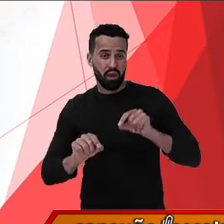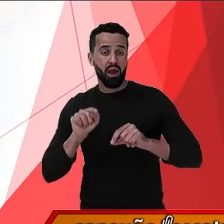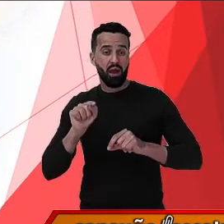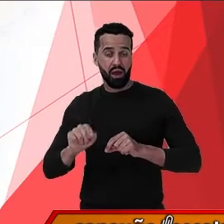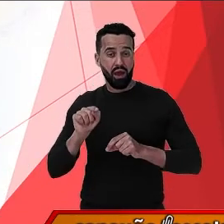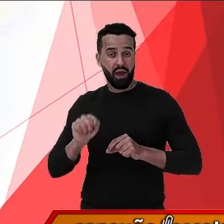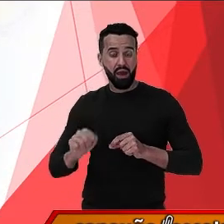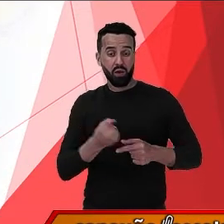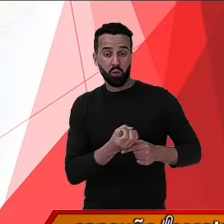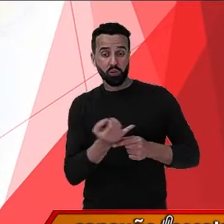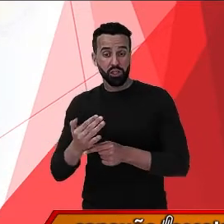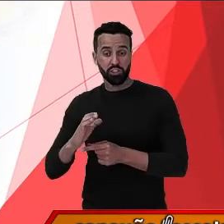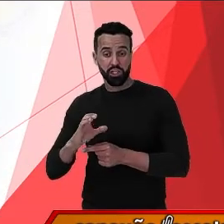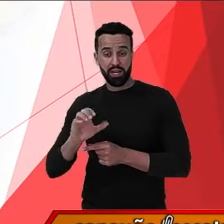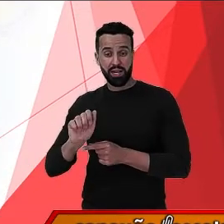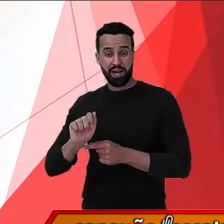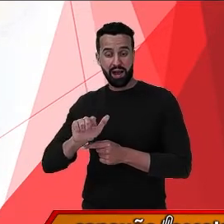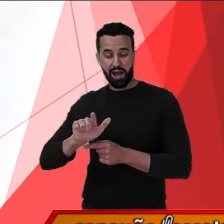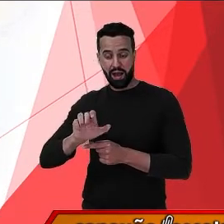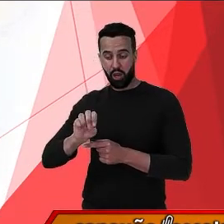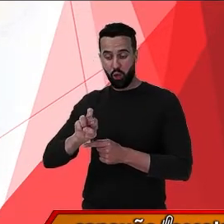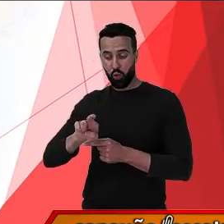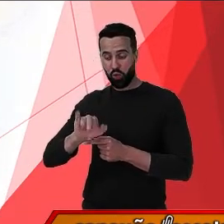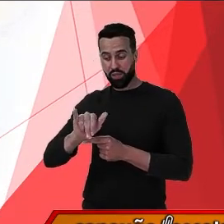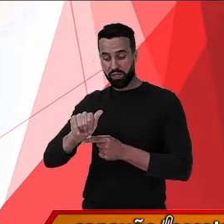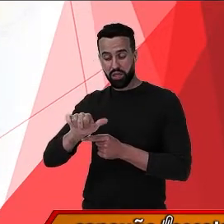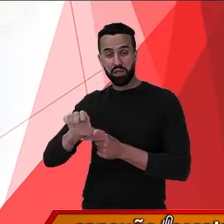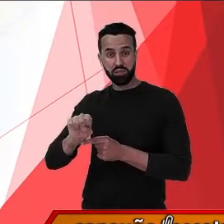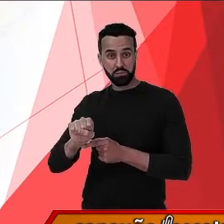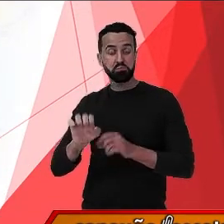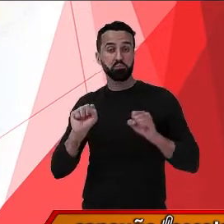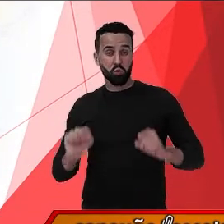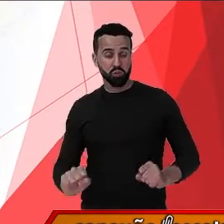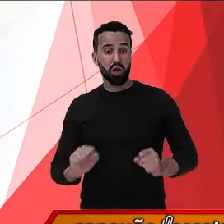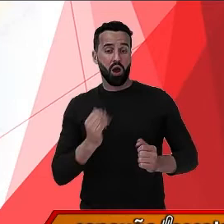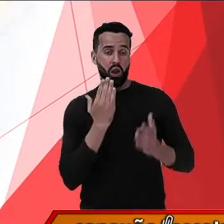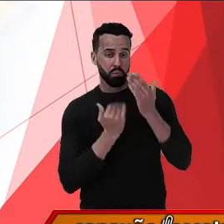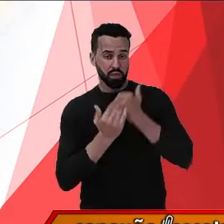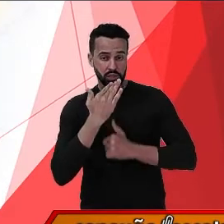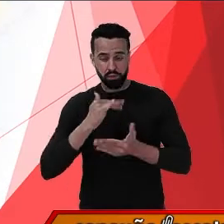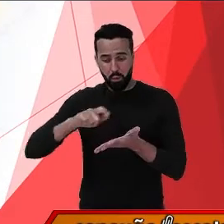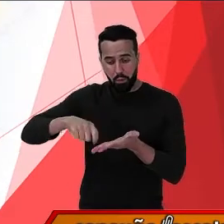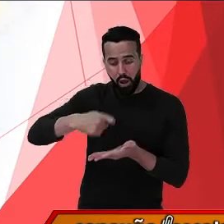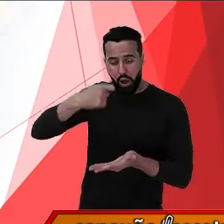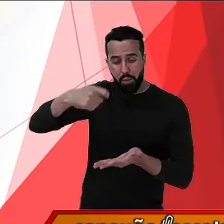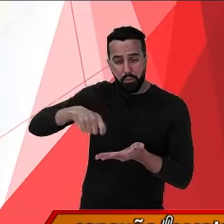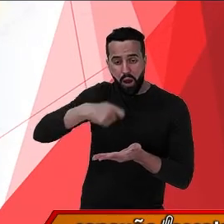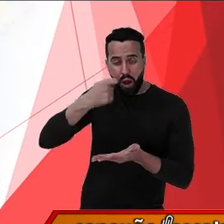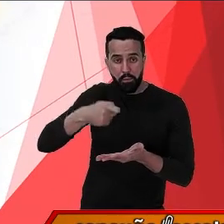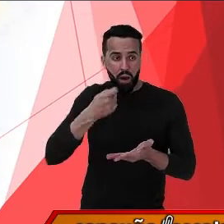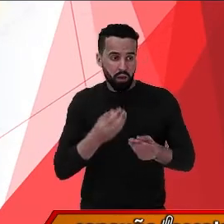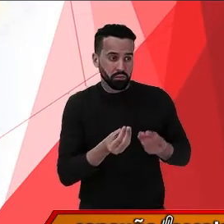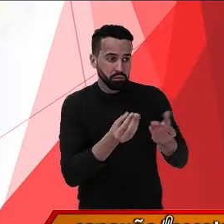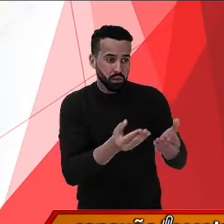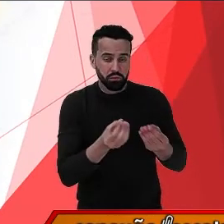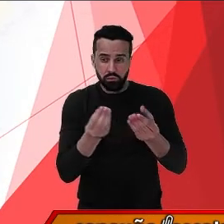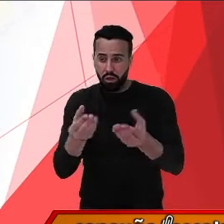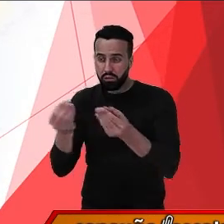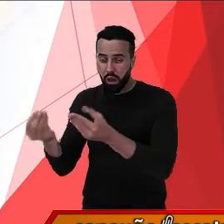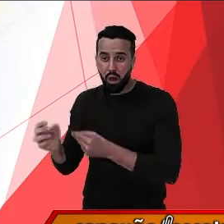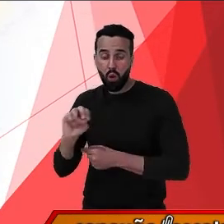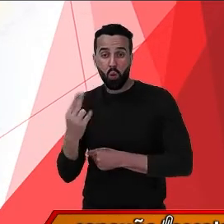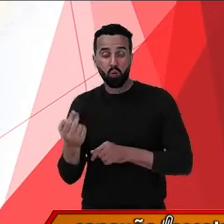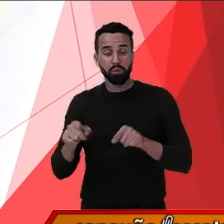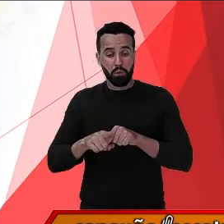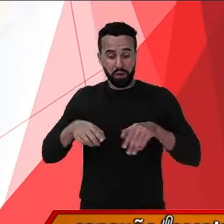adquirir essa quantidade de alimentos, seja pela distribuição do próprio alimento, seja pela distribuição de terras ou de